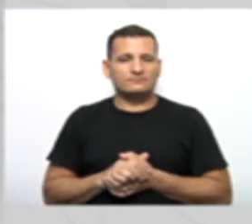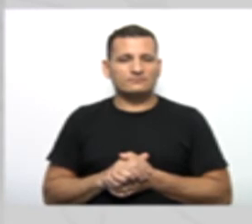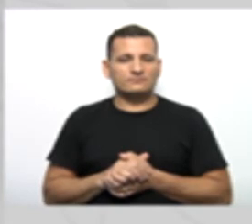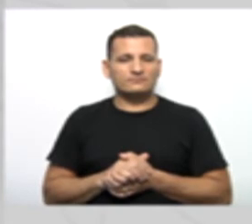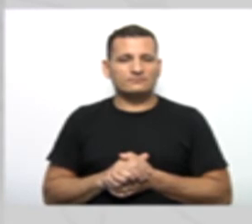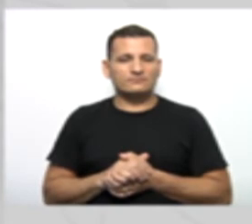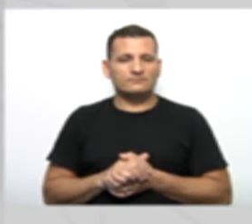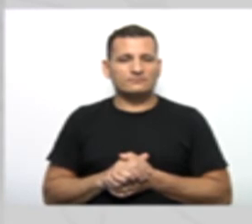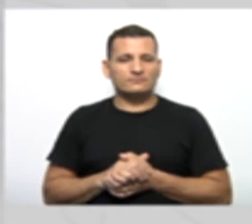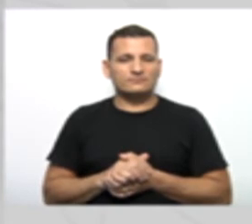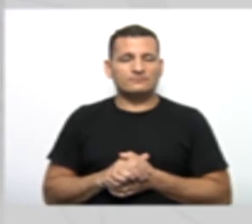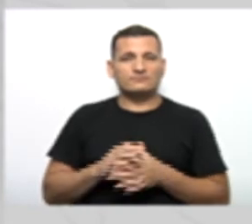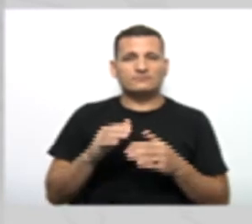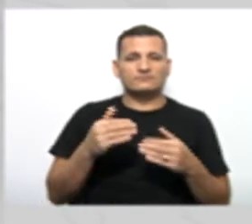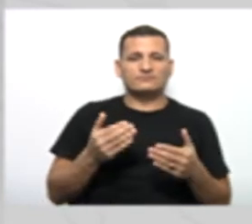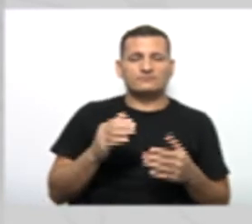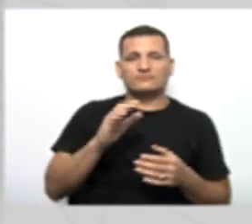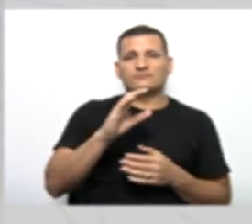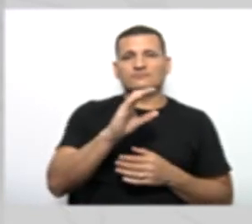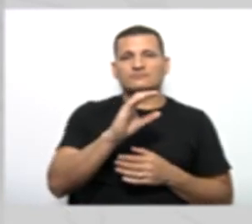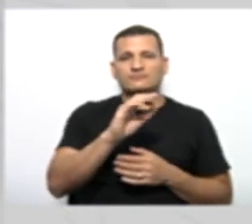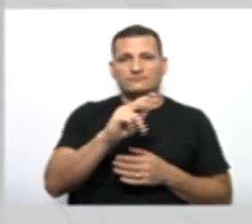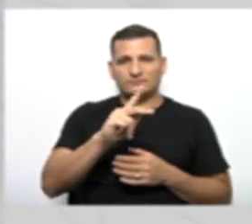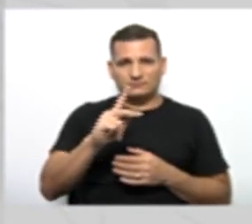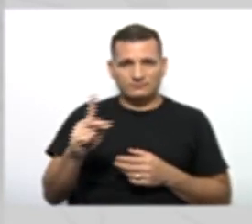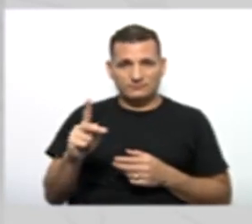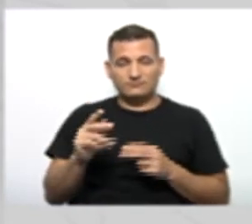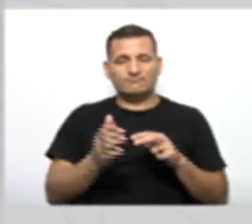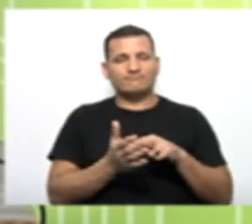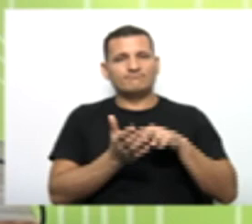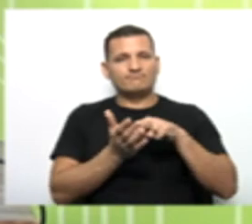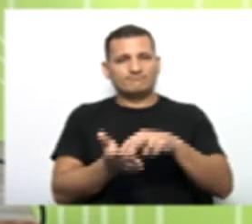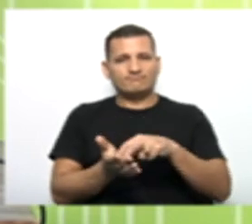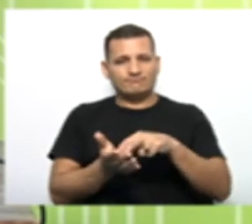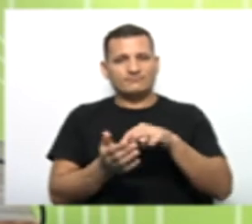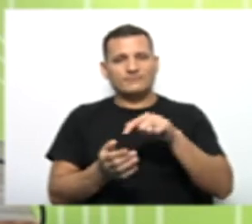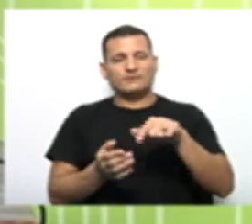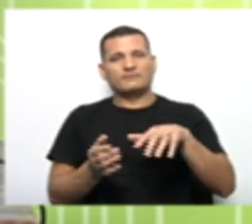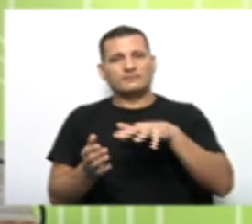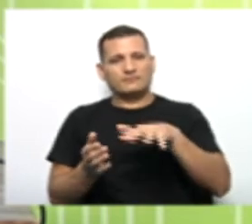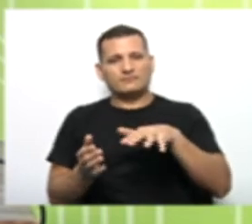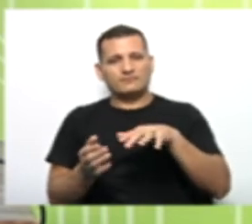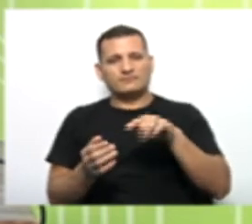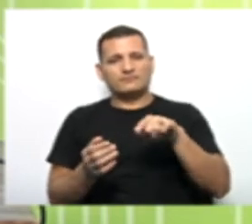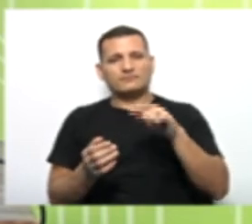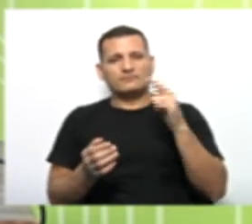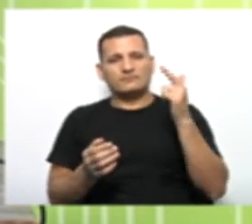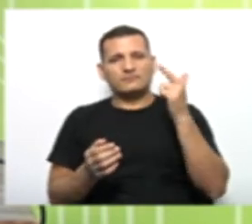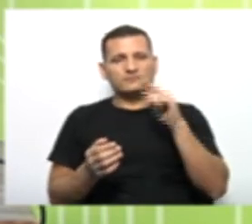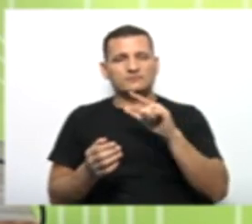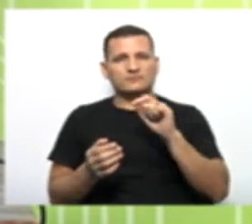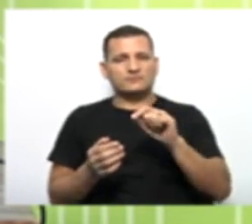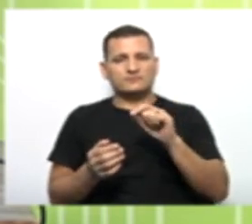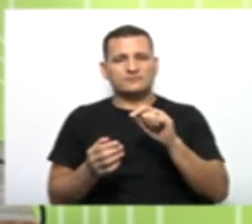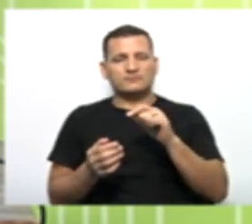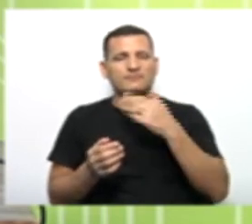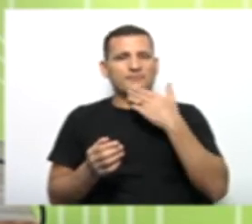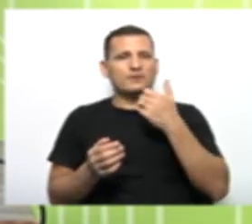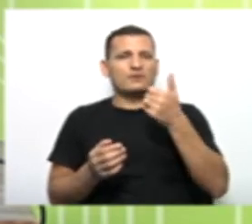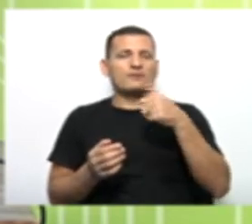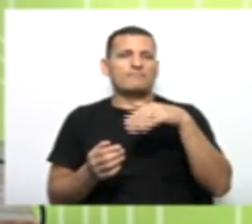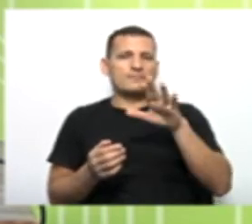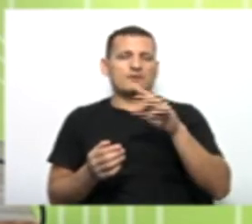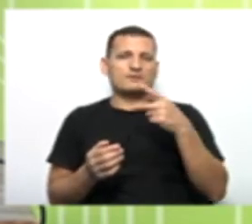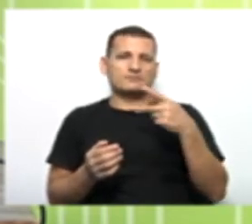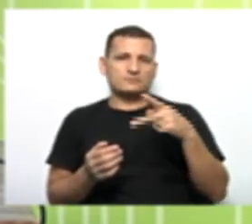então, a cooperativa se posiciona nesse mercado, ela vai conseguir incrementar mais ainda o ganho